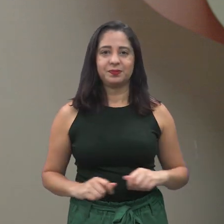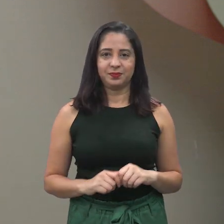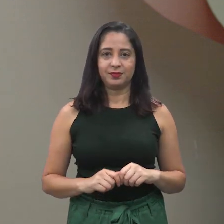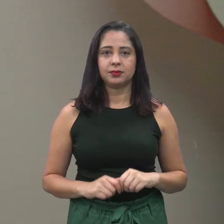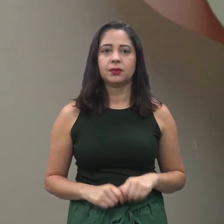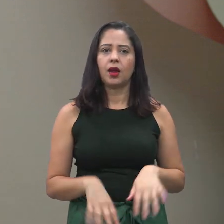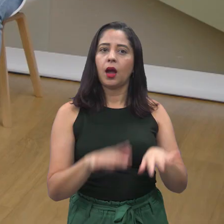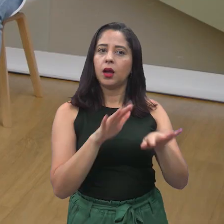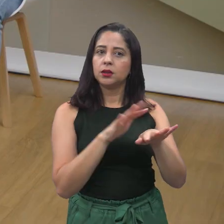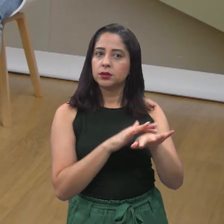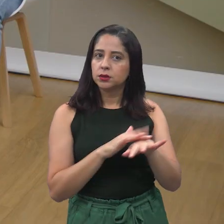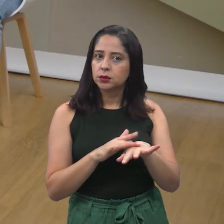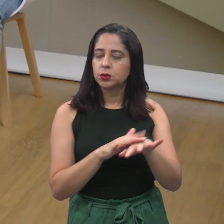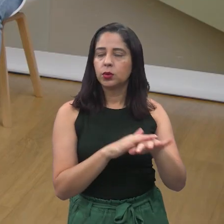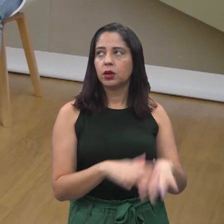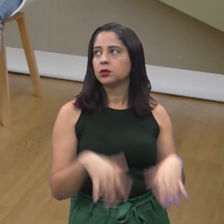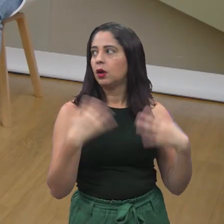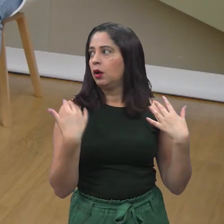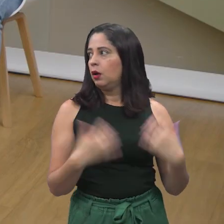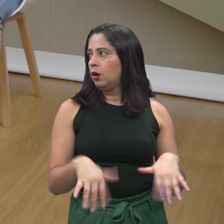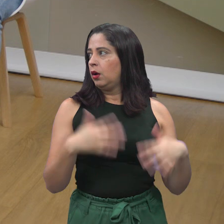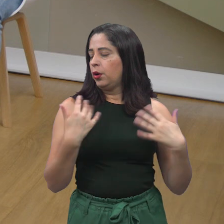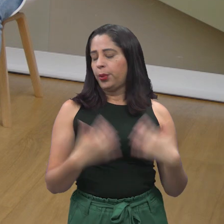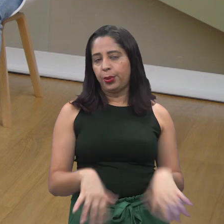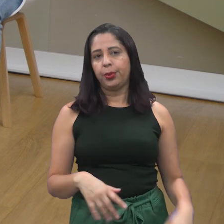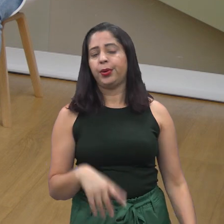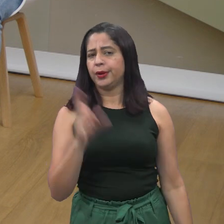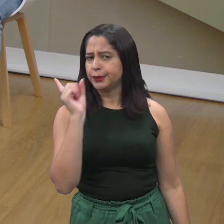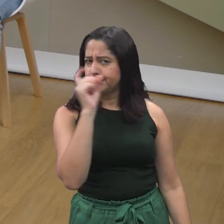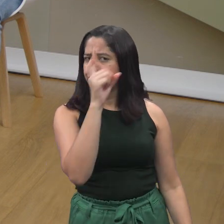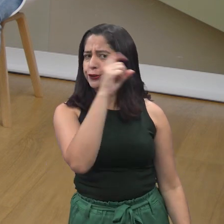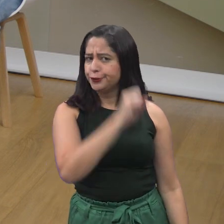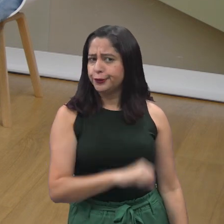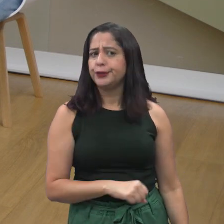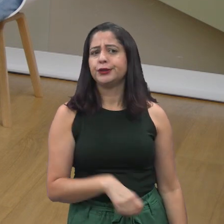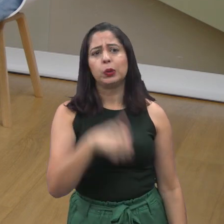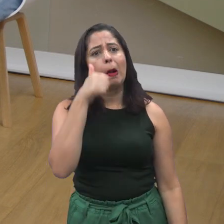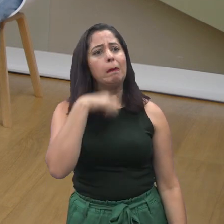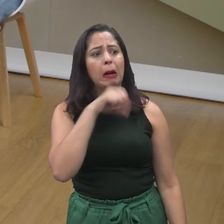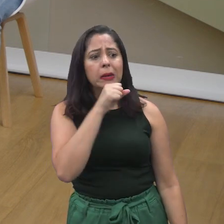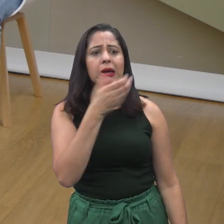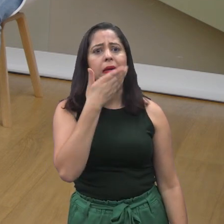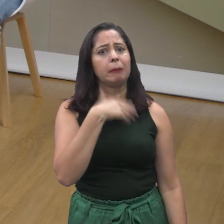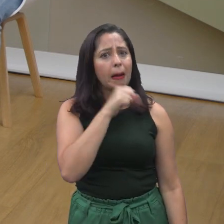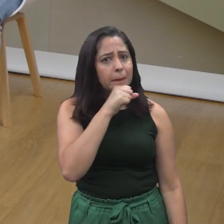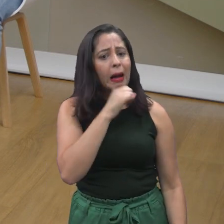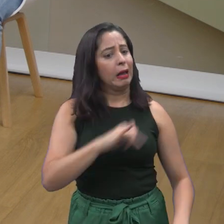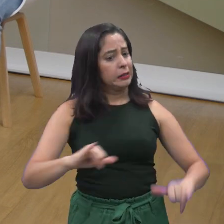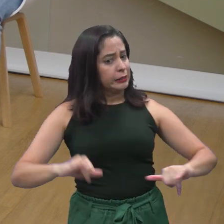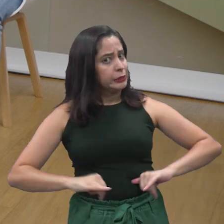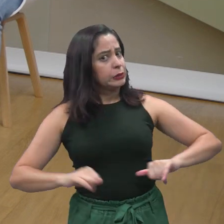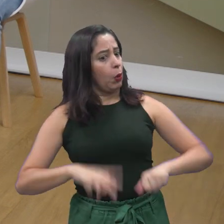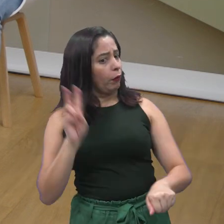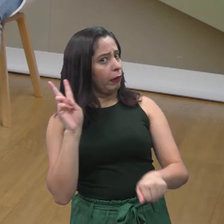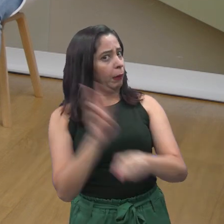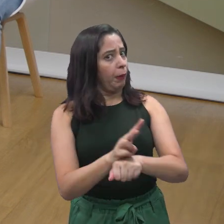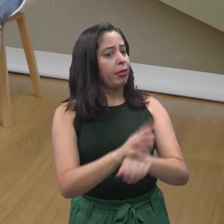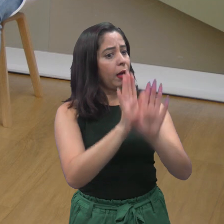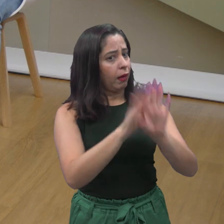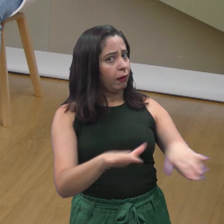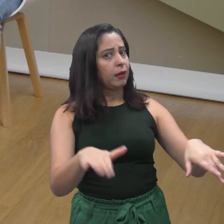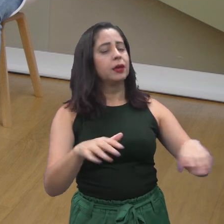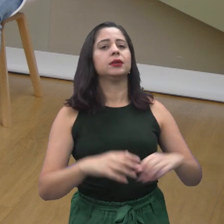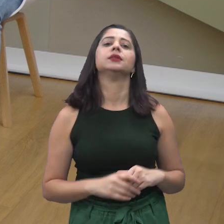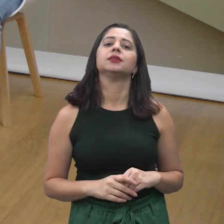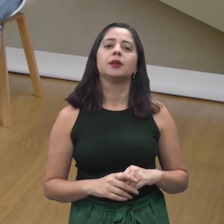respiratórias. Essas doenças que dão dor de cabeça aí, né? Para os familiares, pais, crianças. Doutor, quais são os tratamentos mais modernos,